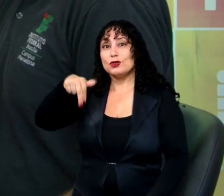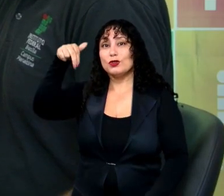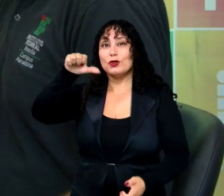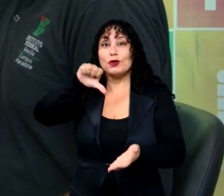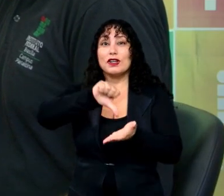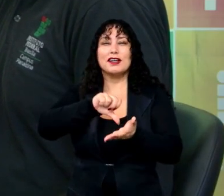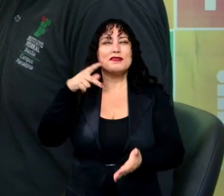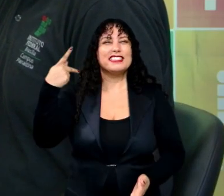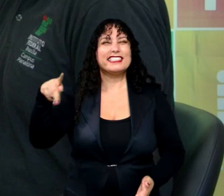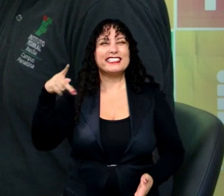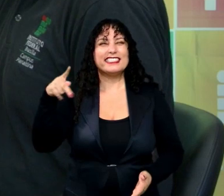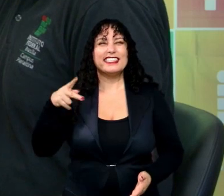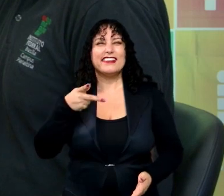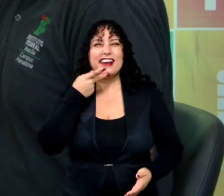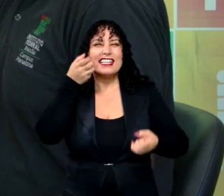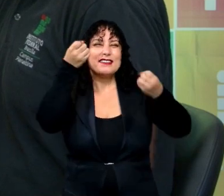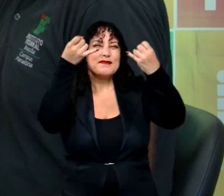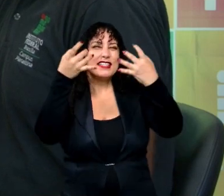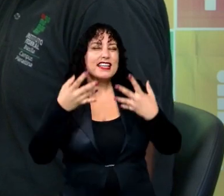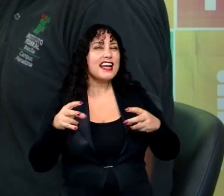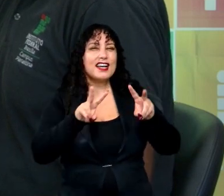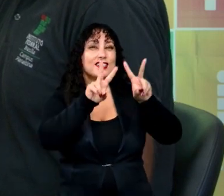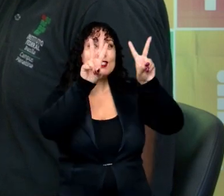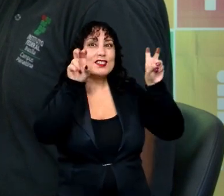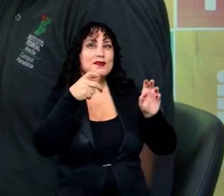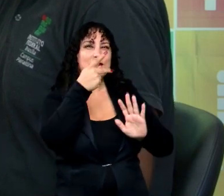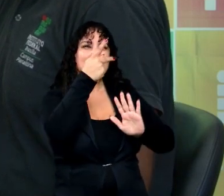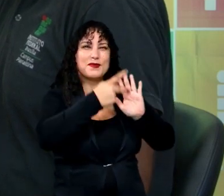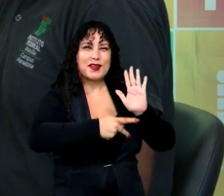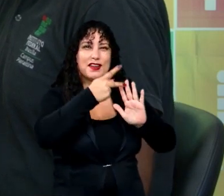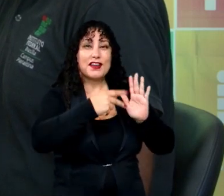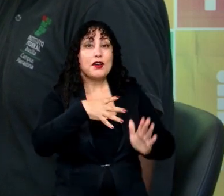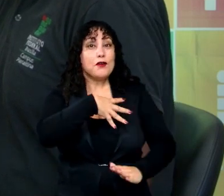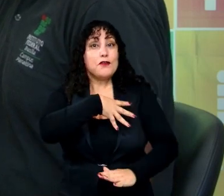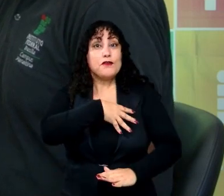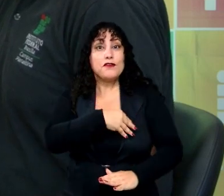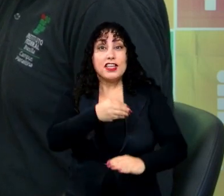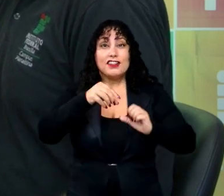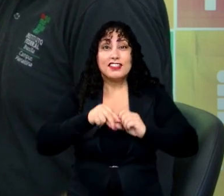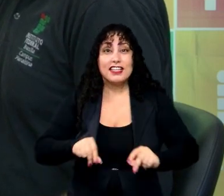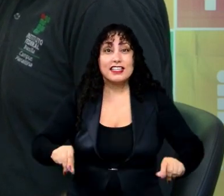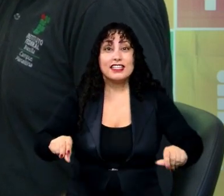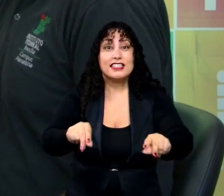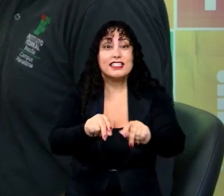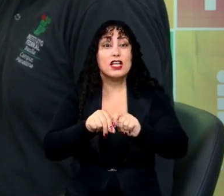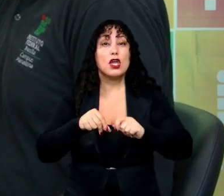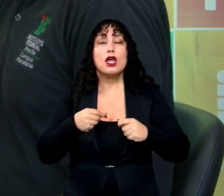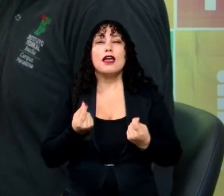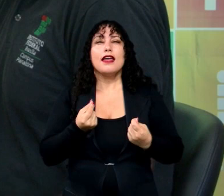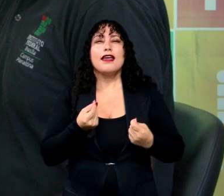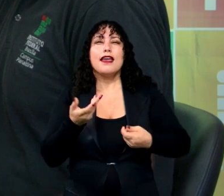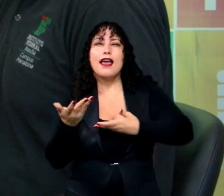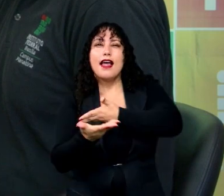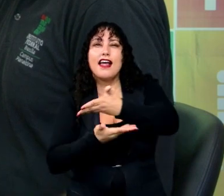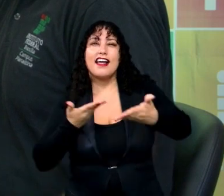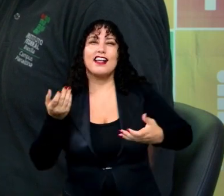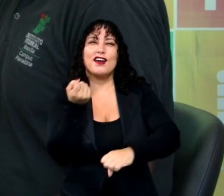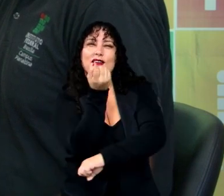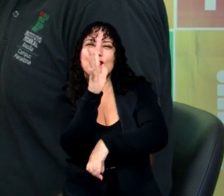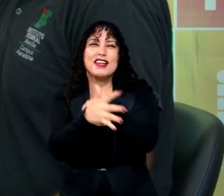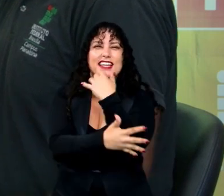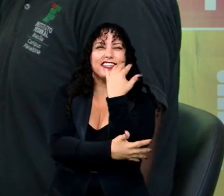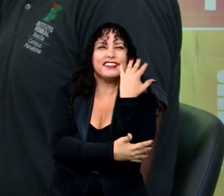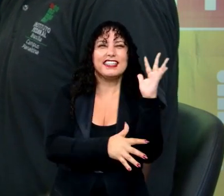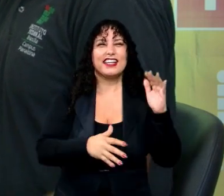Planaltina que vai falar um pouquinho sobre o projeto filhos deste solo e a relação com o meio ambiente Olá